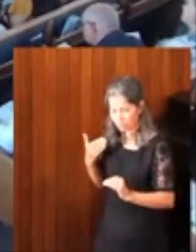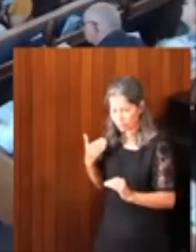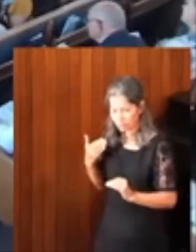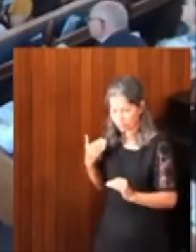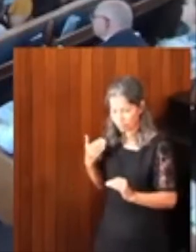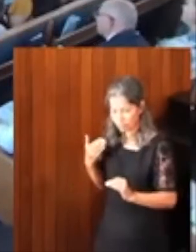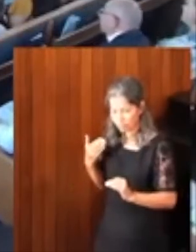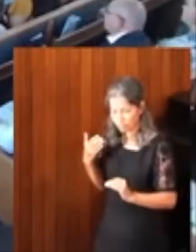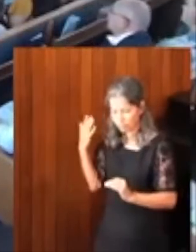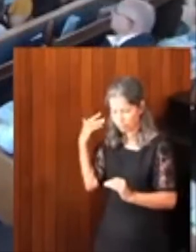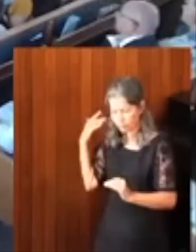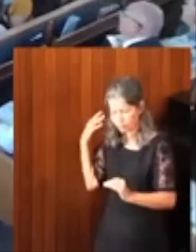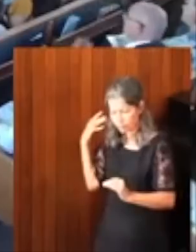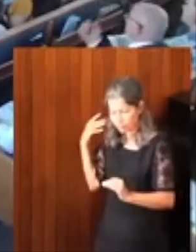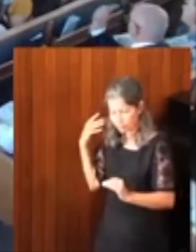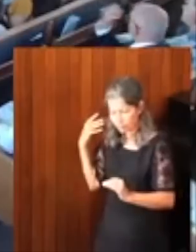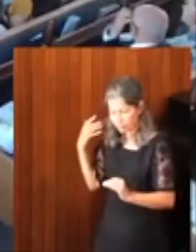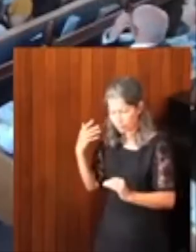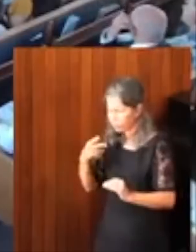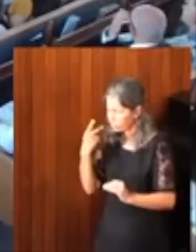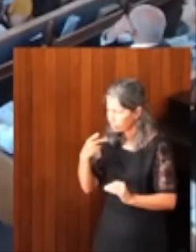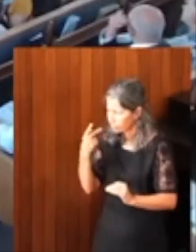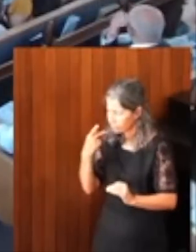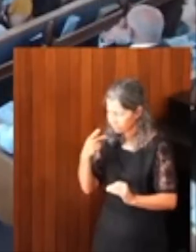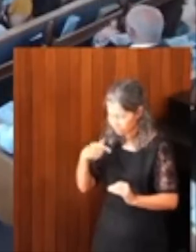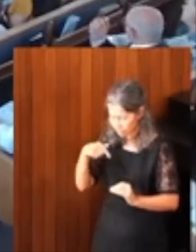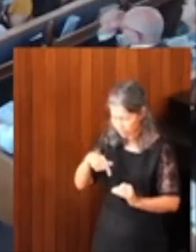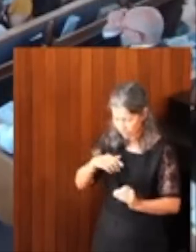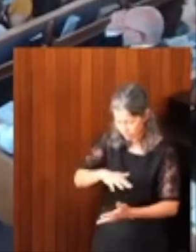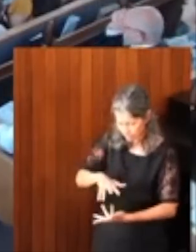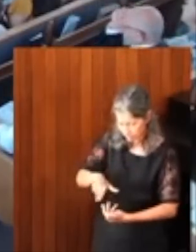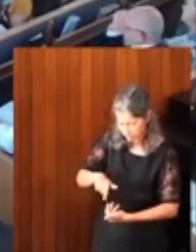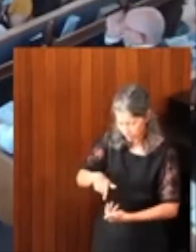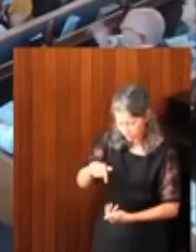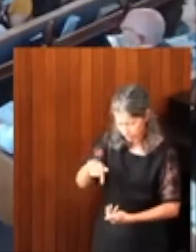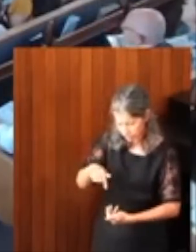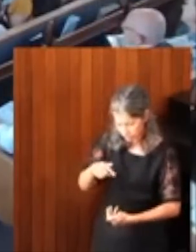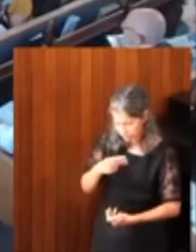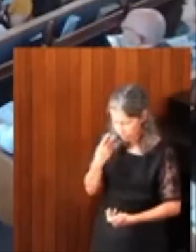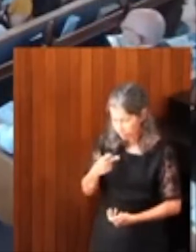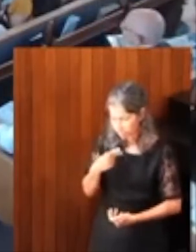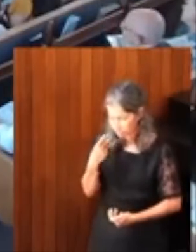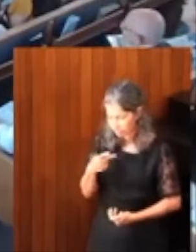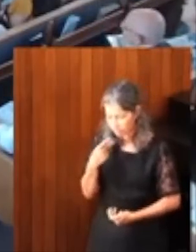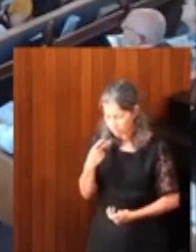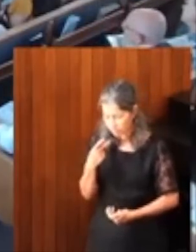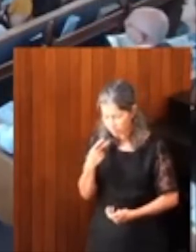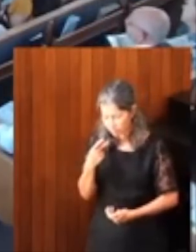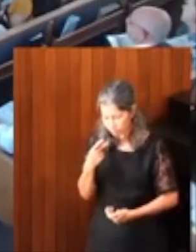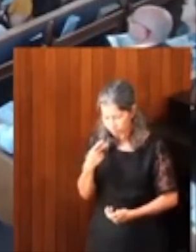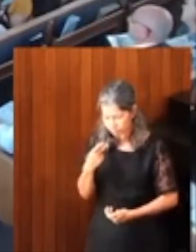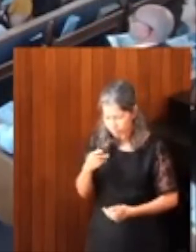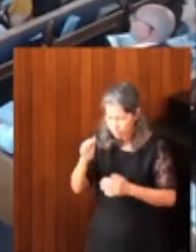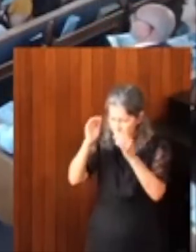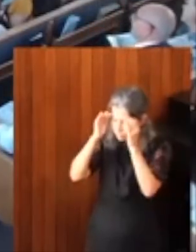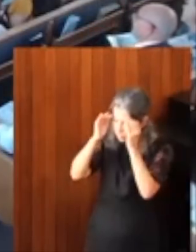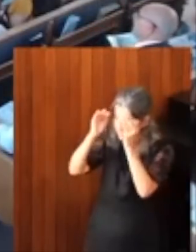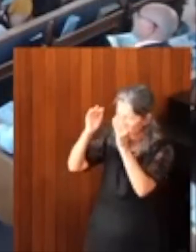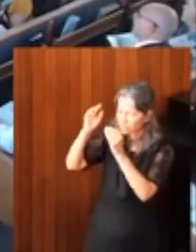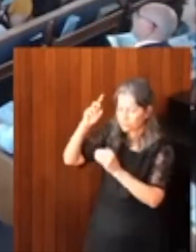povo que estava no céu pregou enquanto aqui estava. Você conhece a mensagem? Temam a Deus e deem a Ele